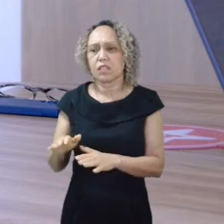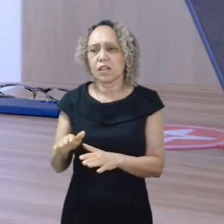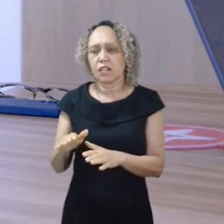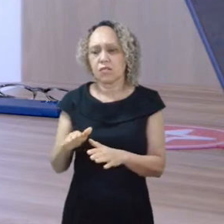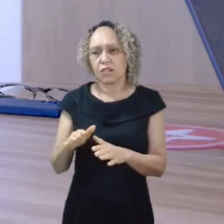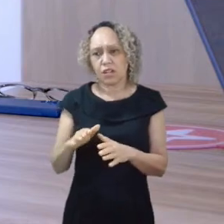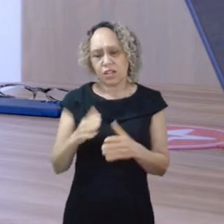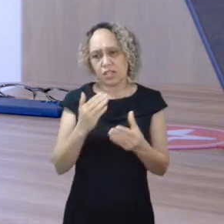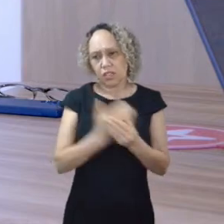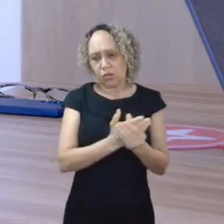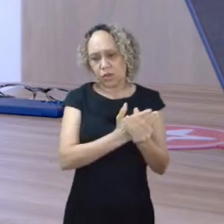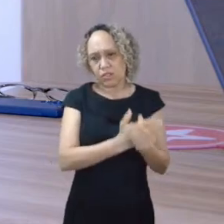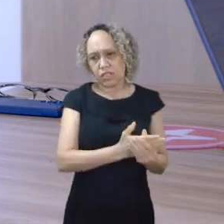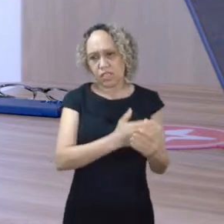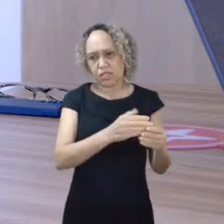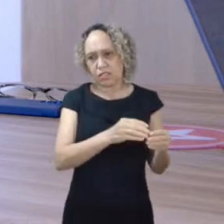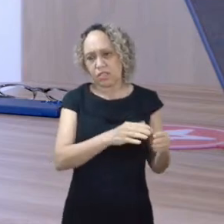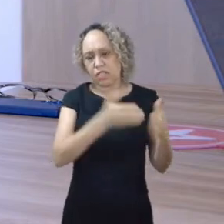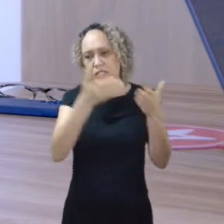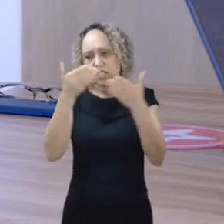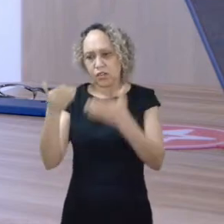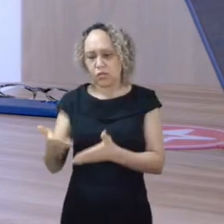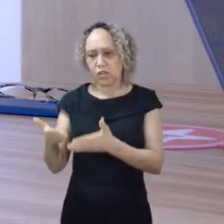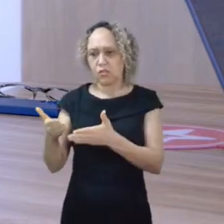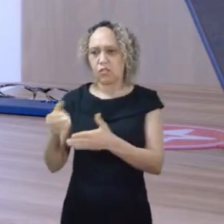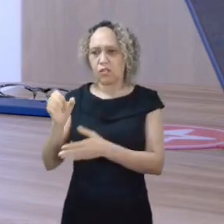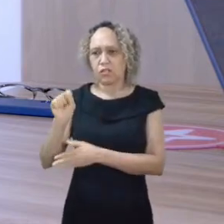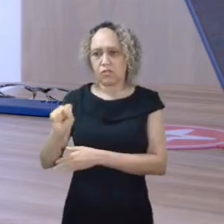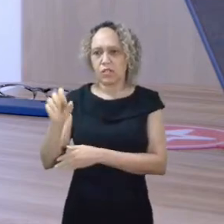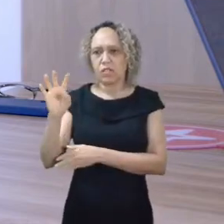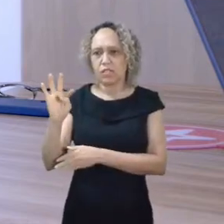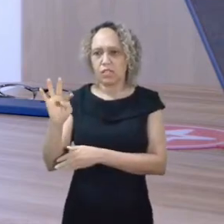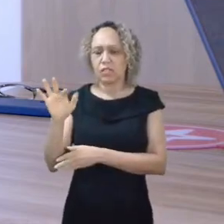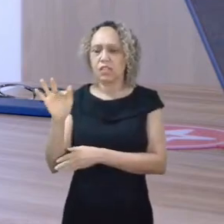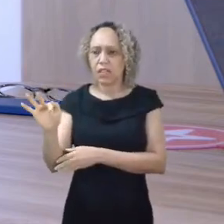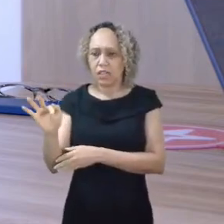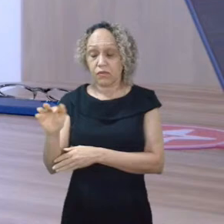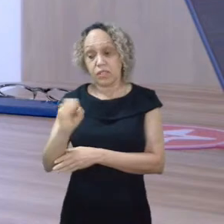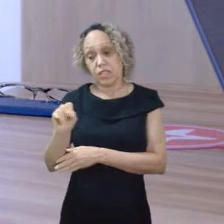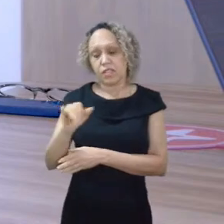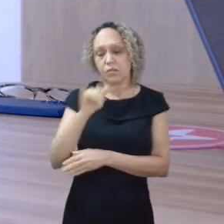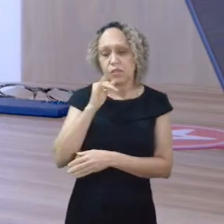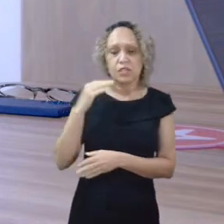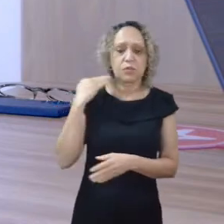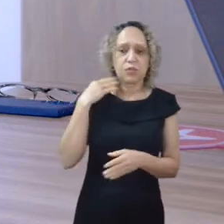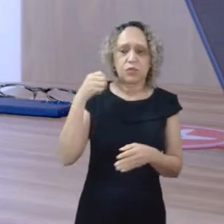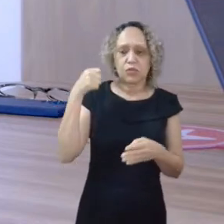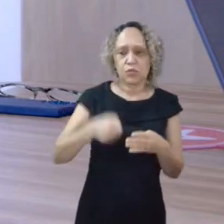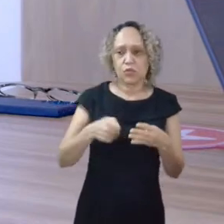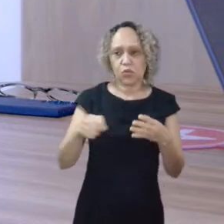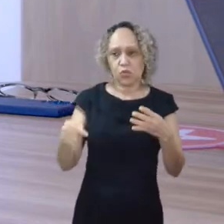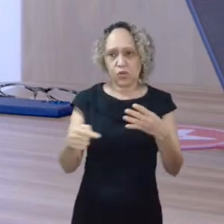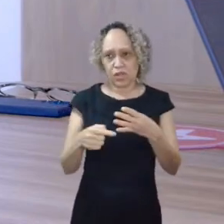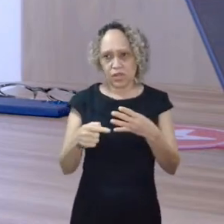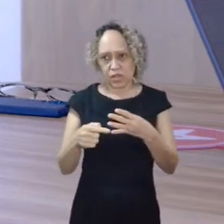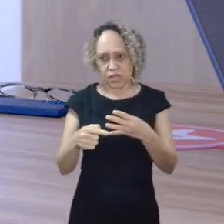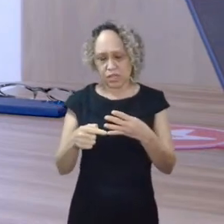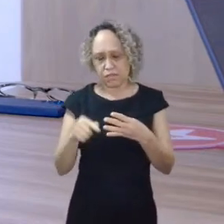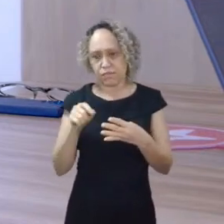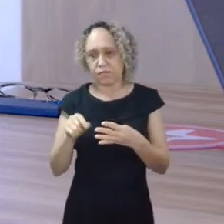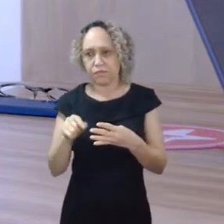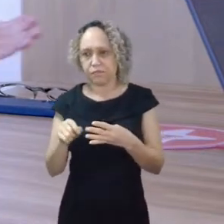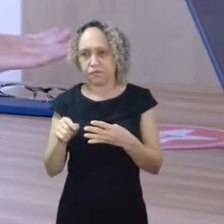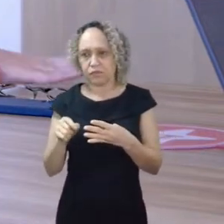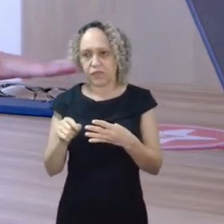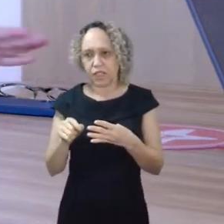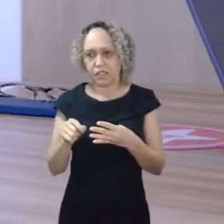políticos que discutem o seguinte: se um juiz der uma decisão judicial num processo penal, aqui a gente tem que fazer esse recorte, estamos falando